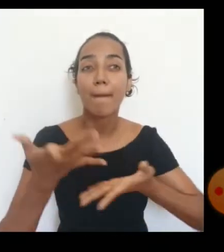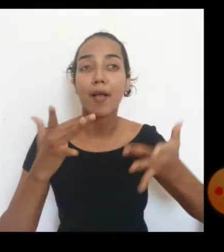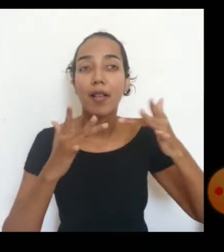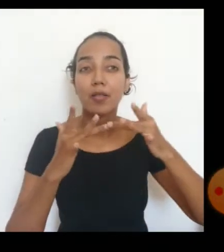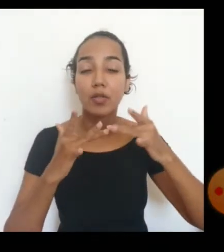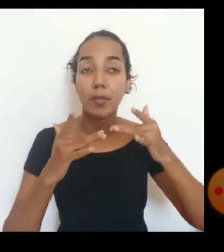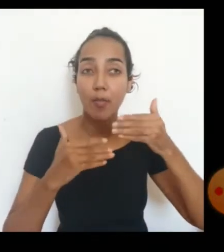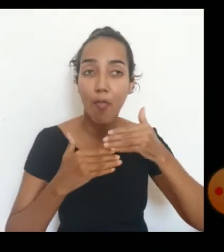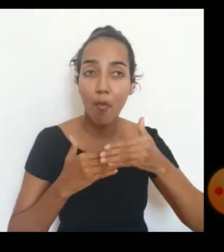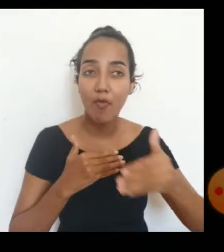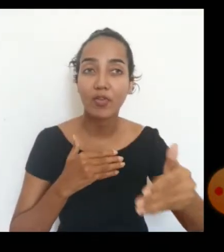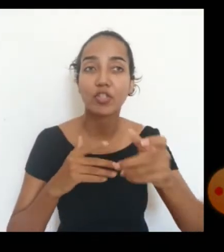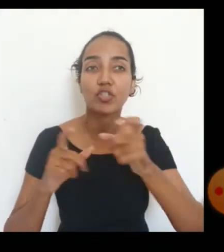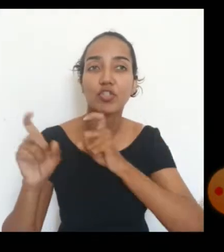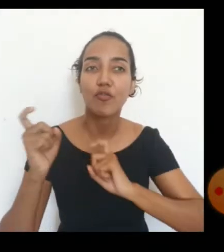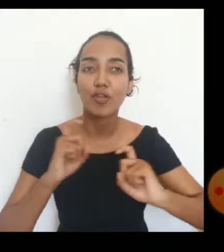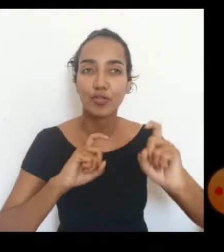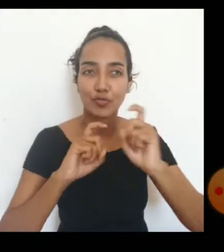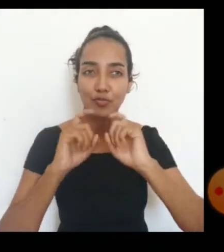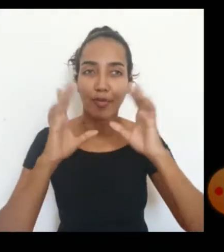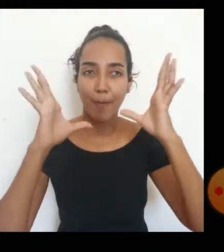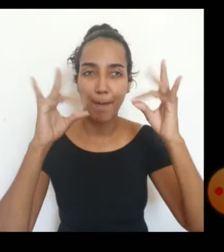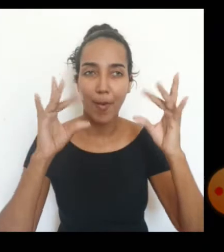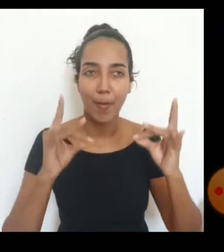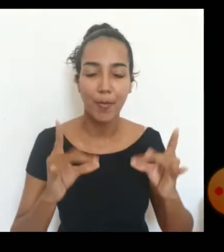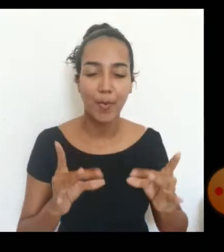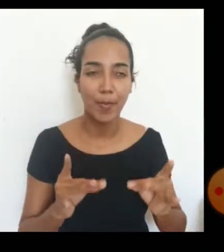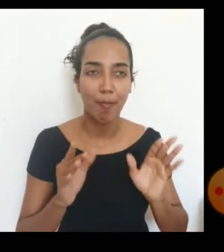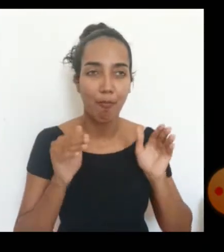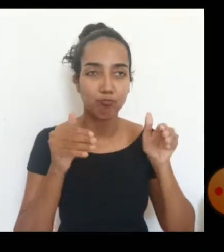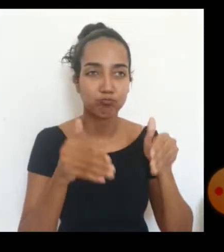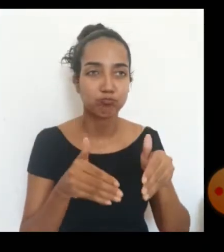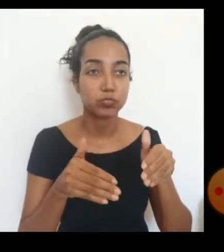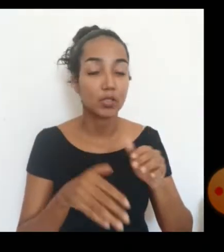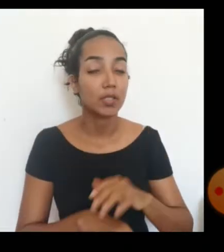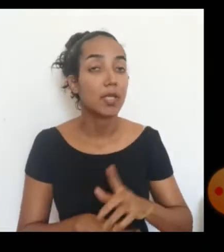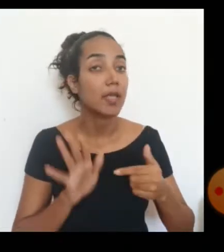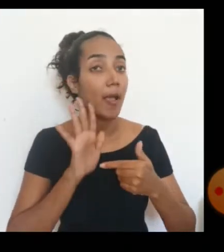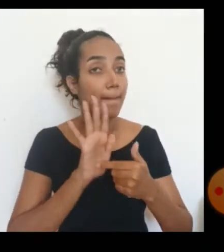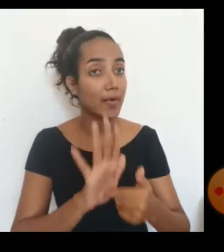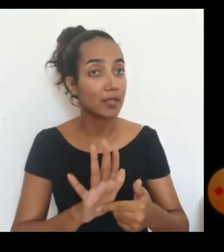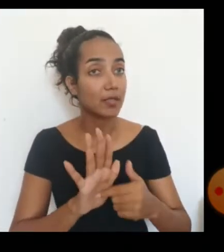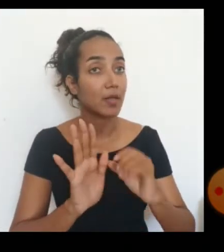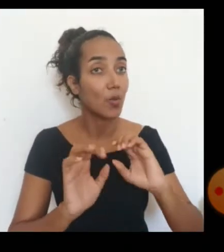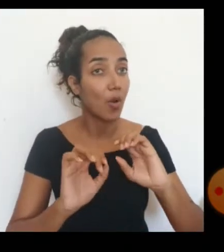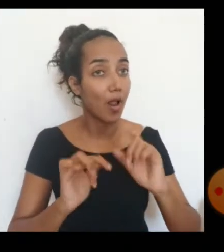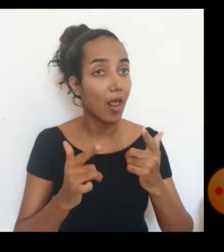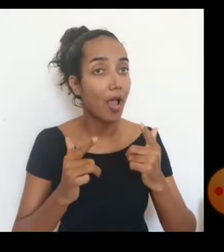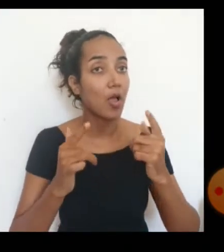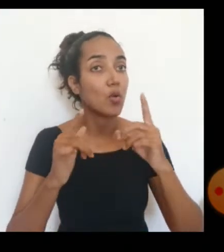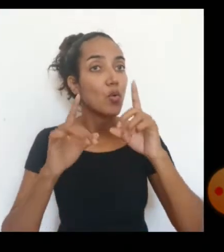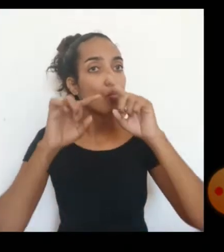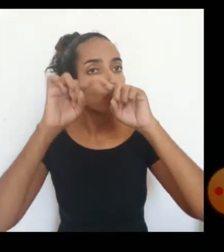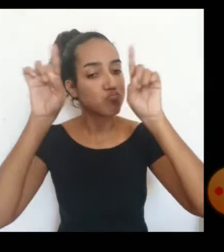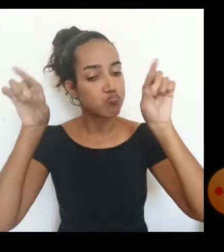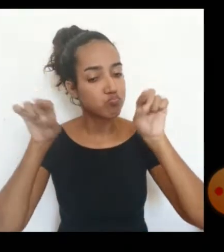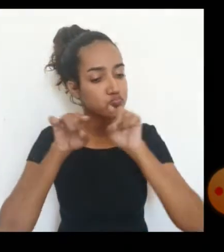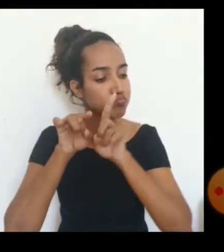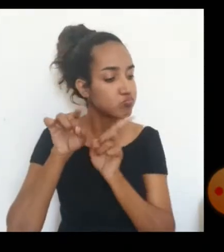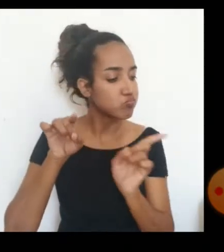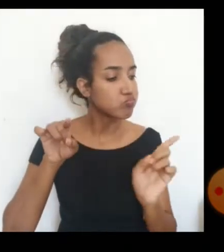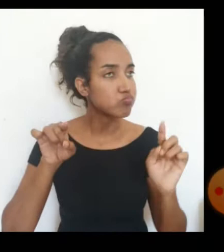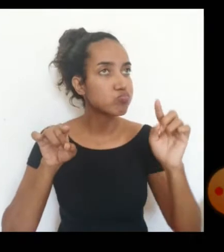discuti-los de forma específica e apresentando, obviamente, o diagrama UML e como é que a